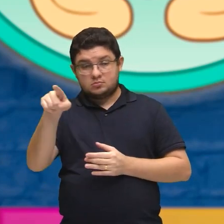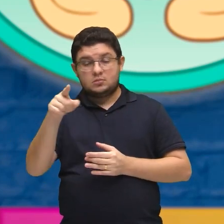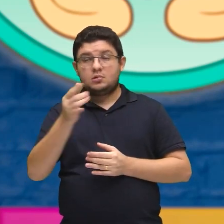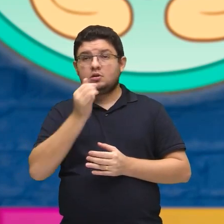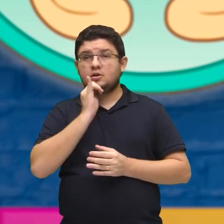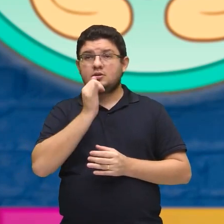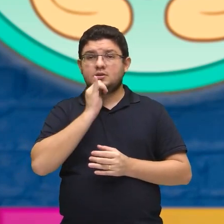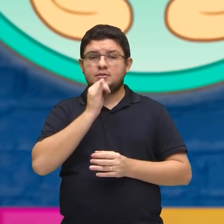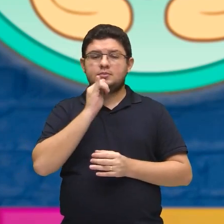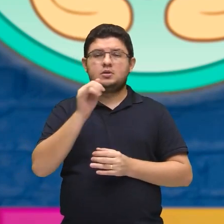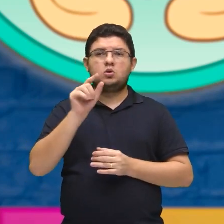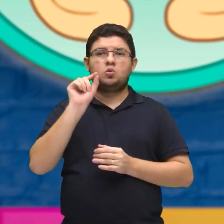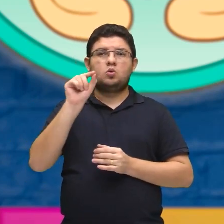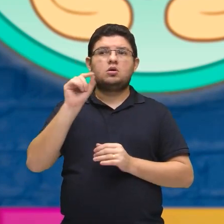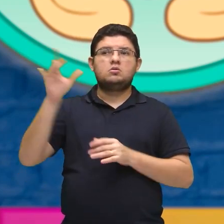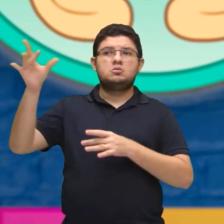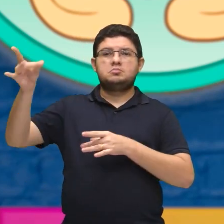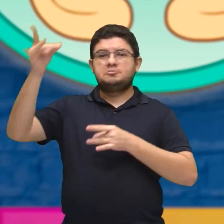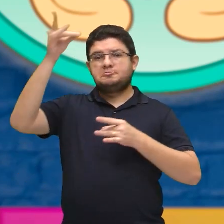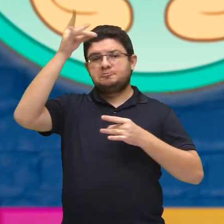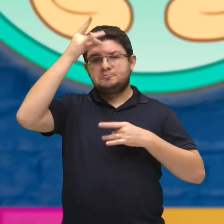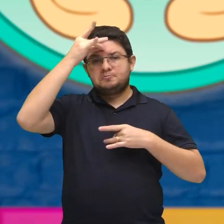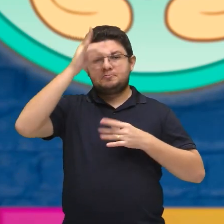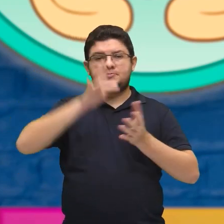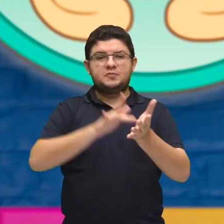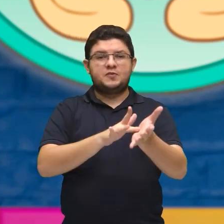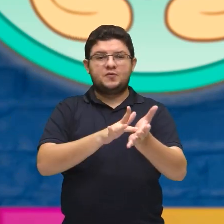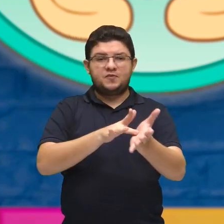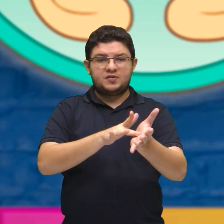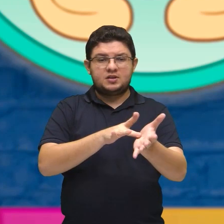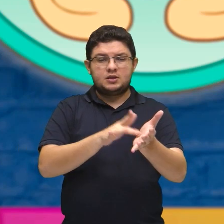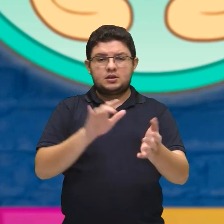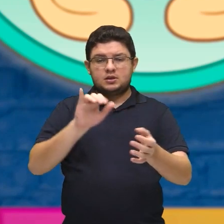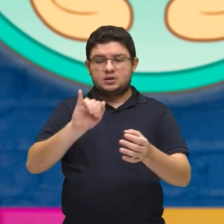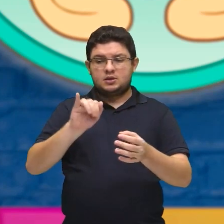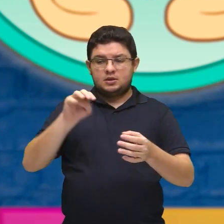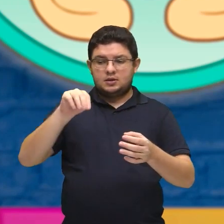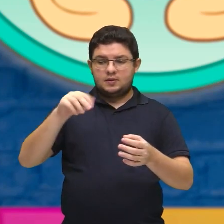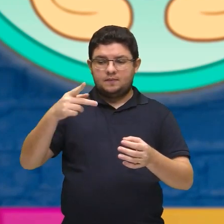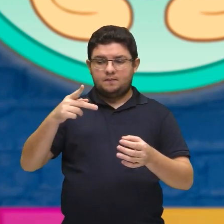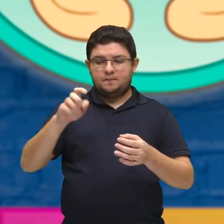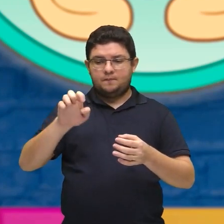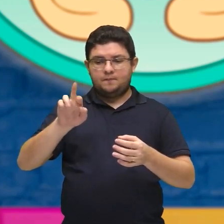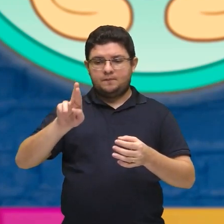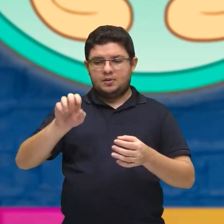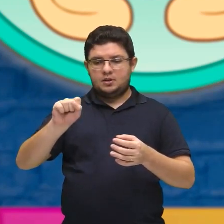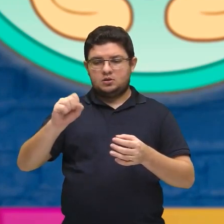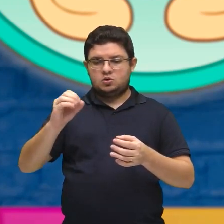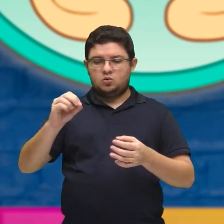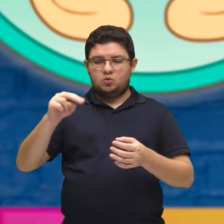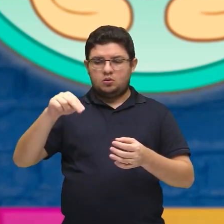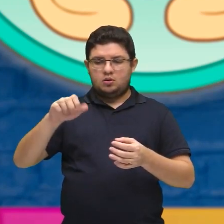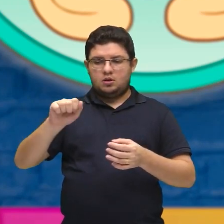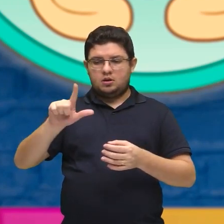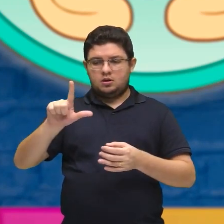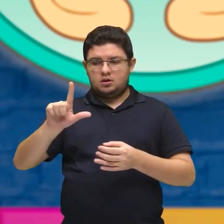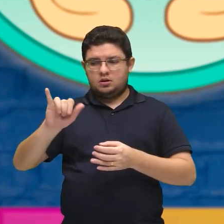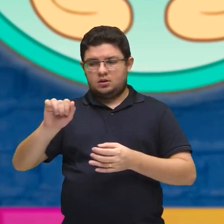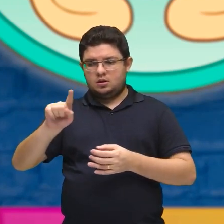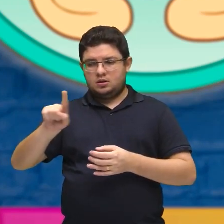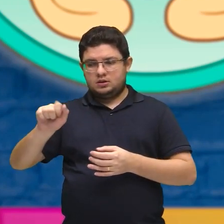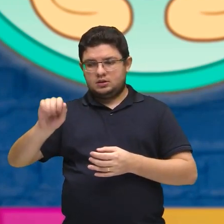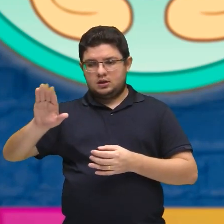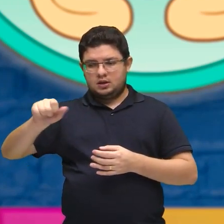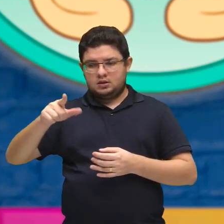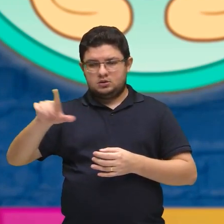da impersonalização. Você sabe o que é isso no cyberbullying? Vou dar uma dica, eu